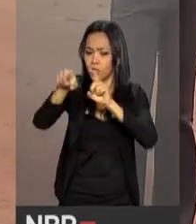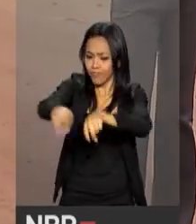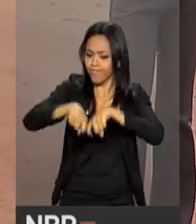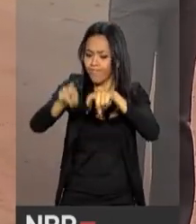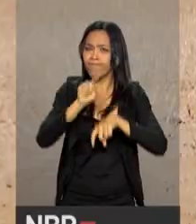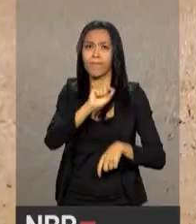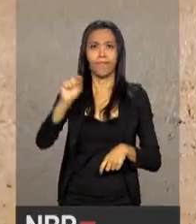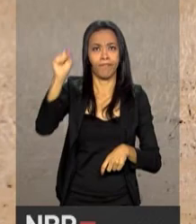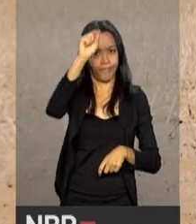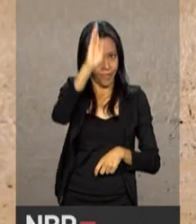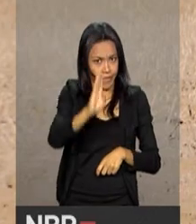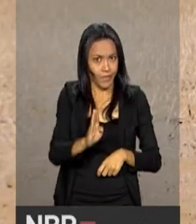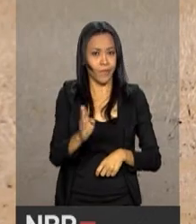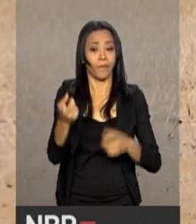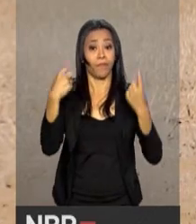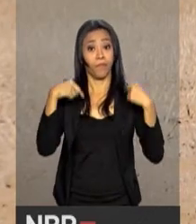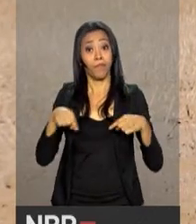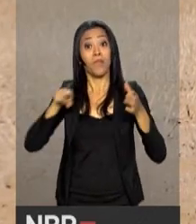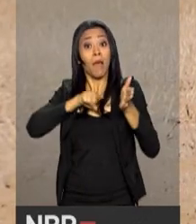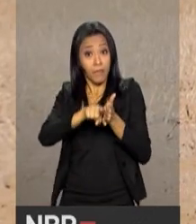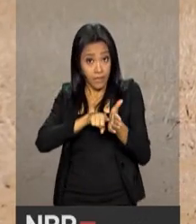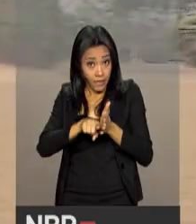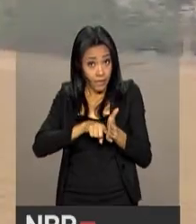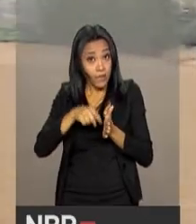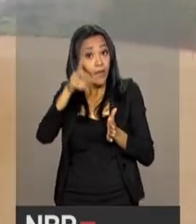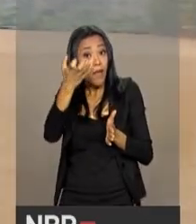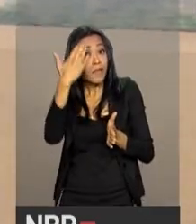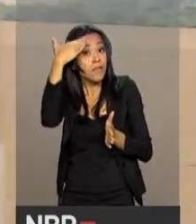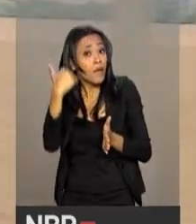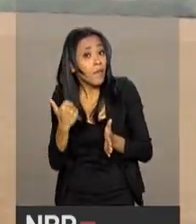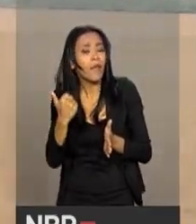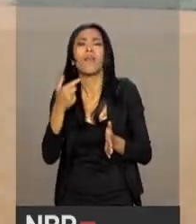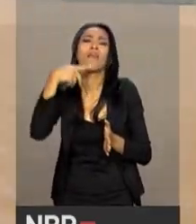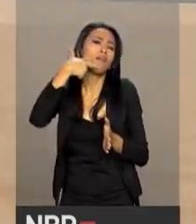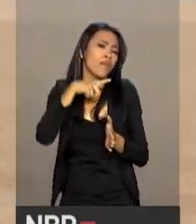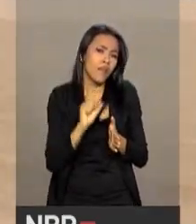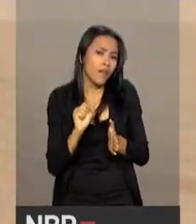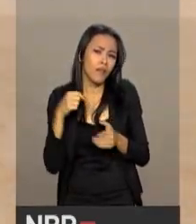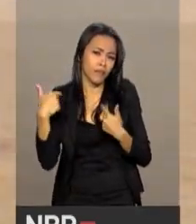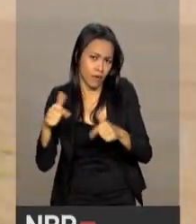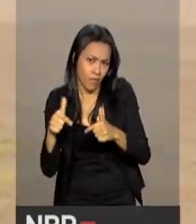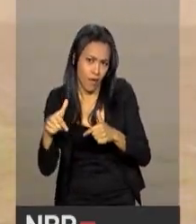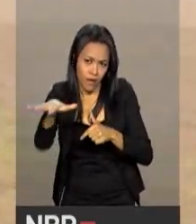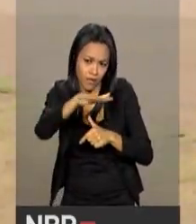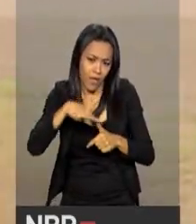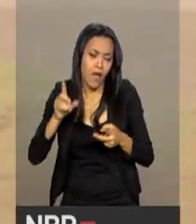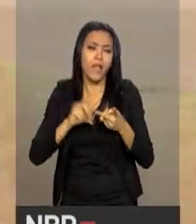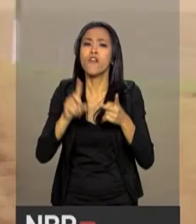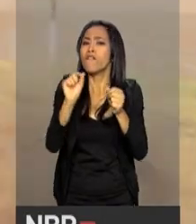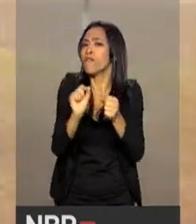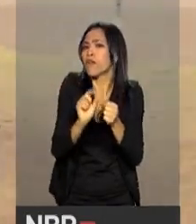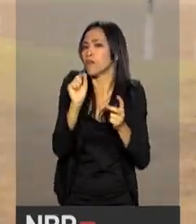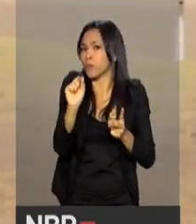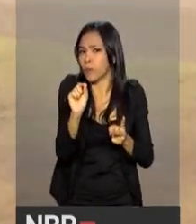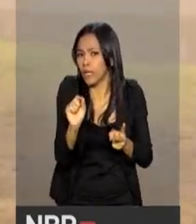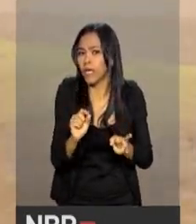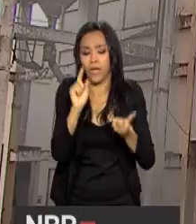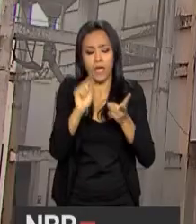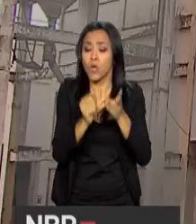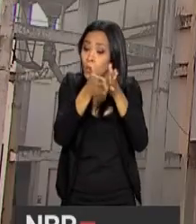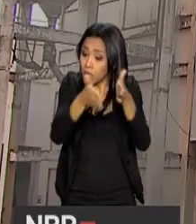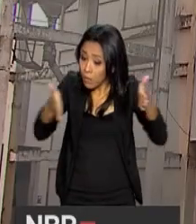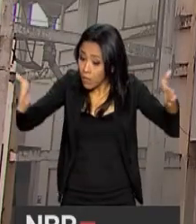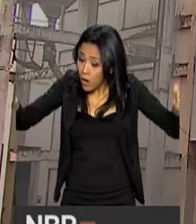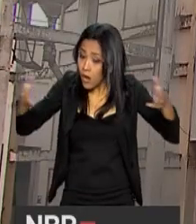todo o país o censo quer saber por exemplo quem são os trabalhadores rurais o que produzem qual o tamanho da área